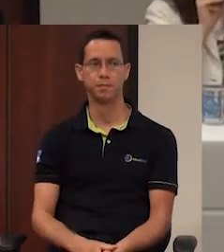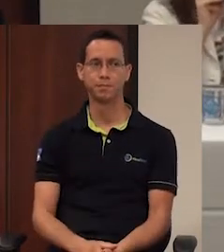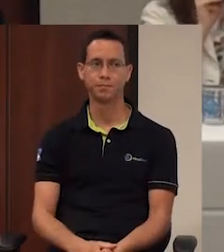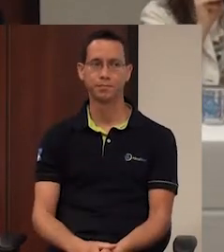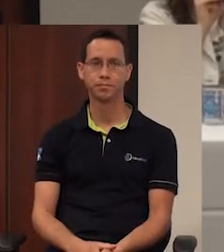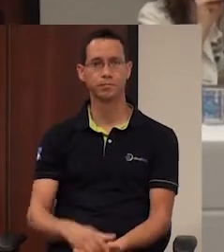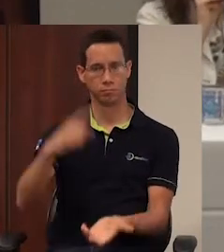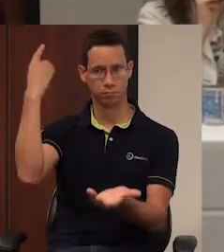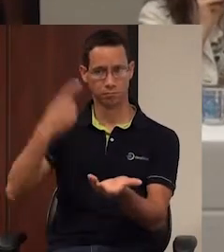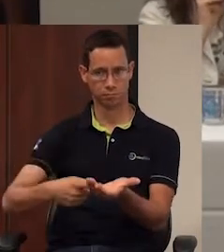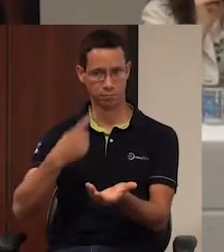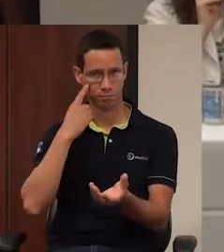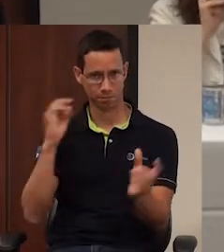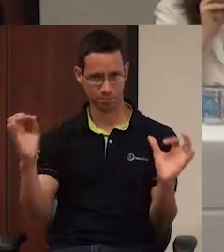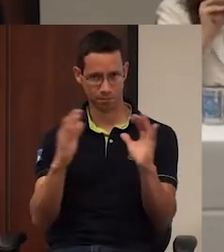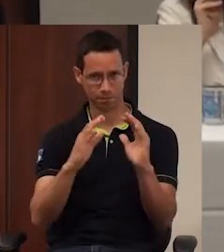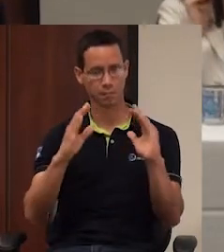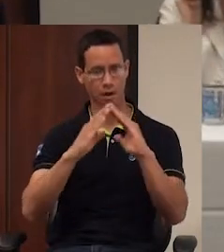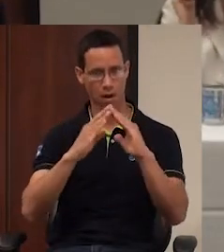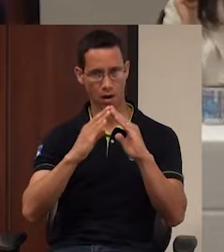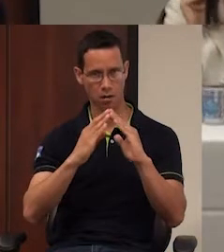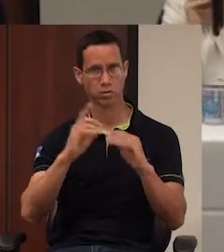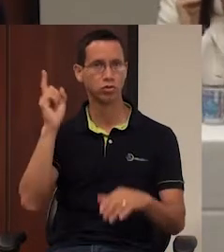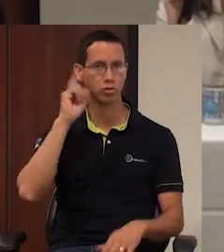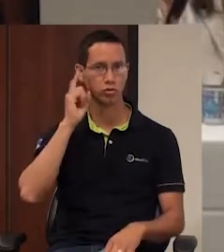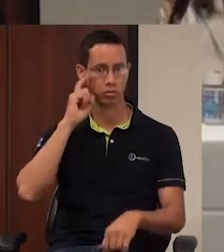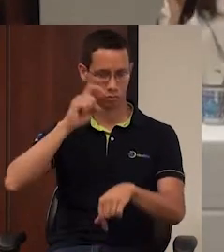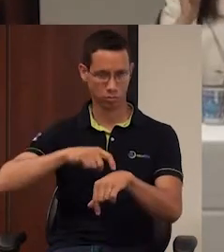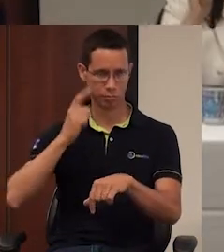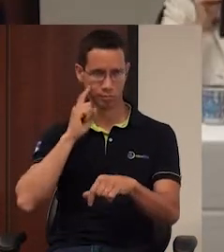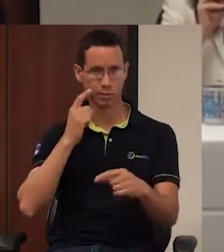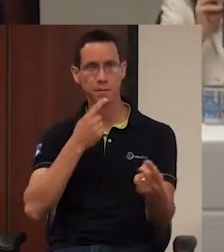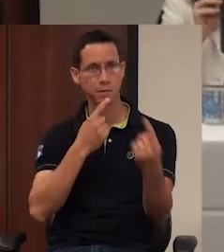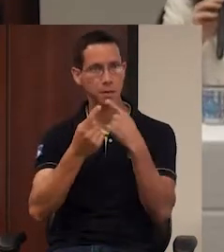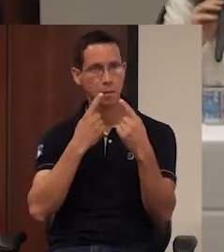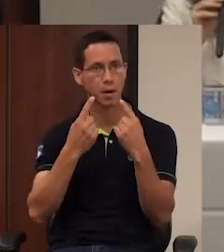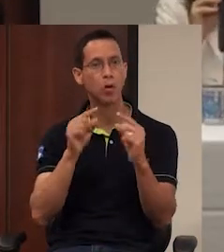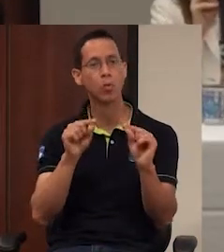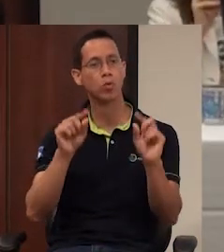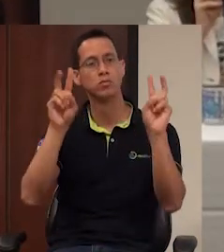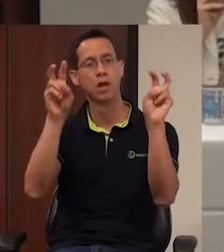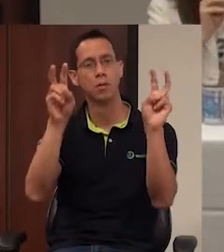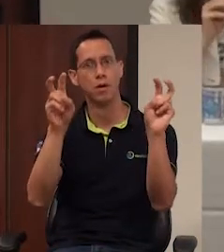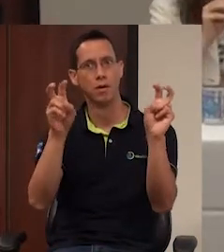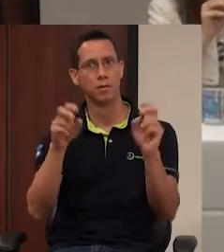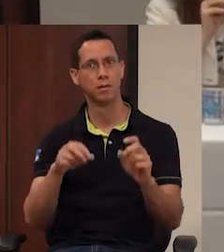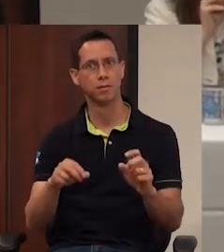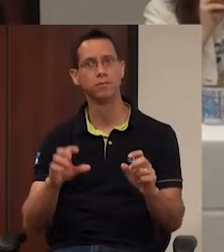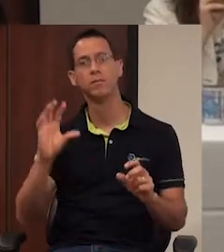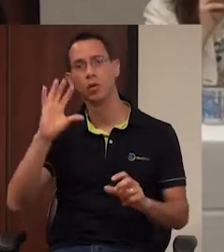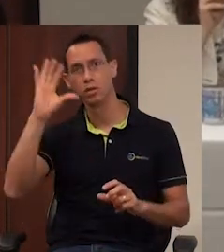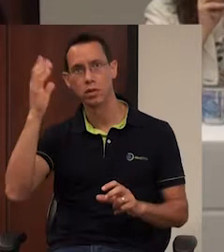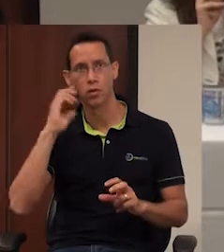ela marca, fala, pessoal, vamos se reunir na minha casa, tal dia, porque eu queria conversar com vocês sobre esse assunto, sobre essa